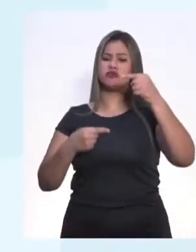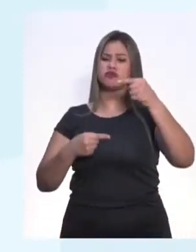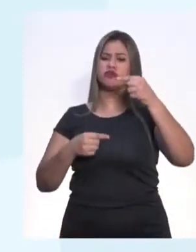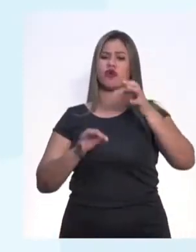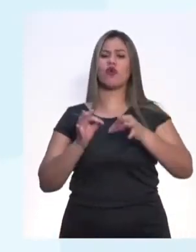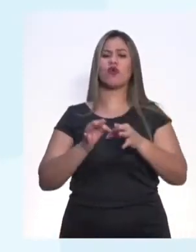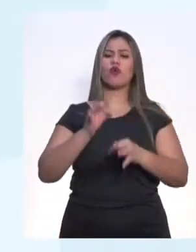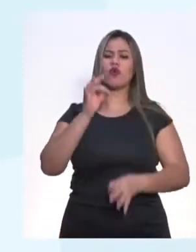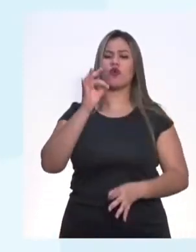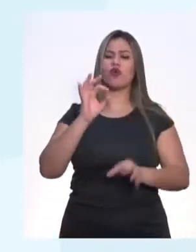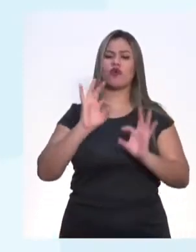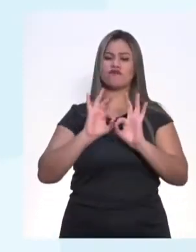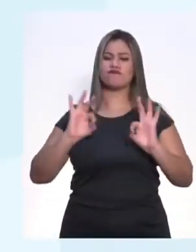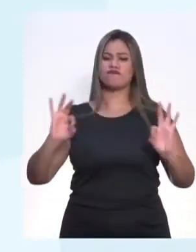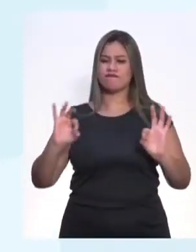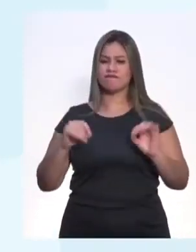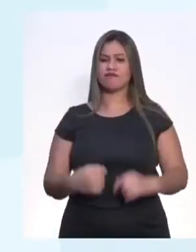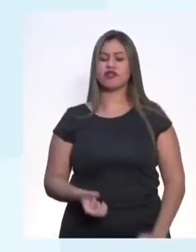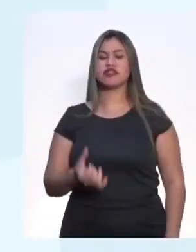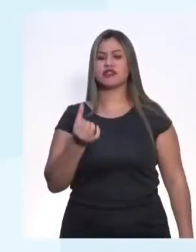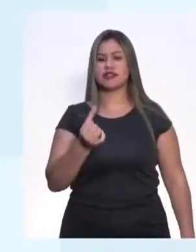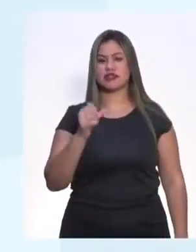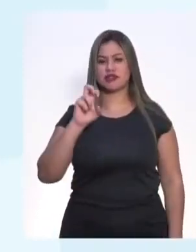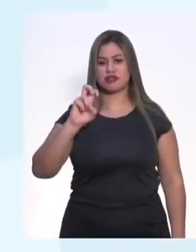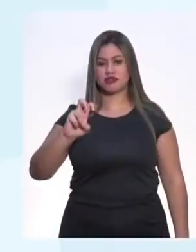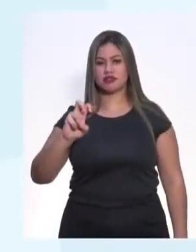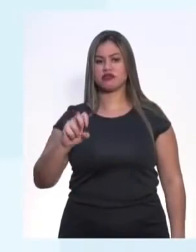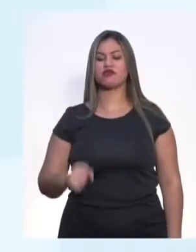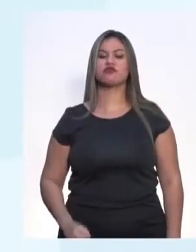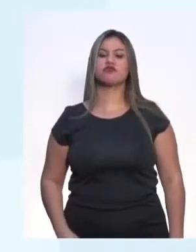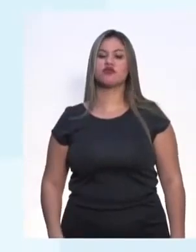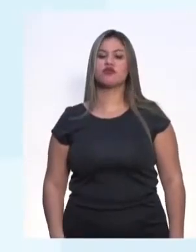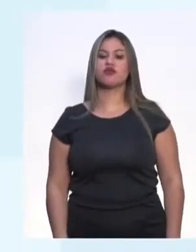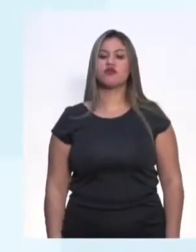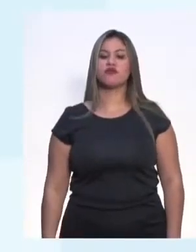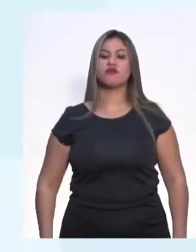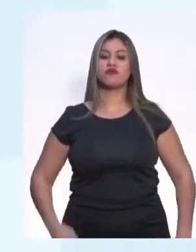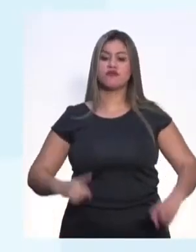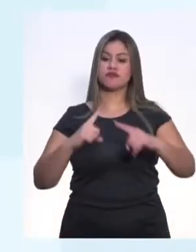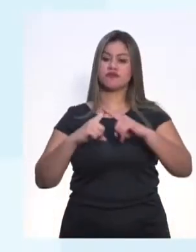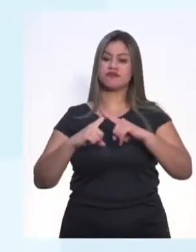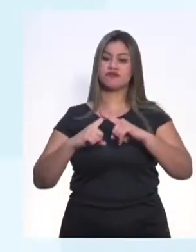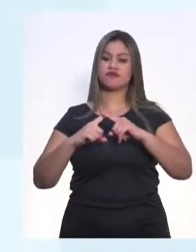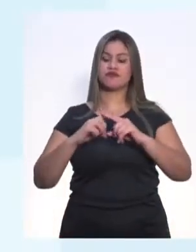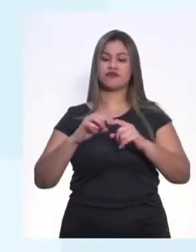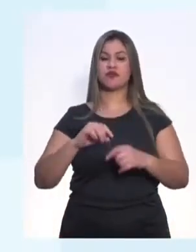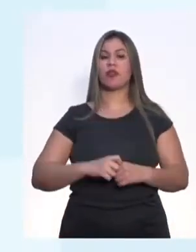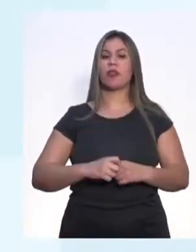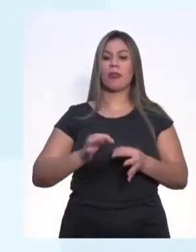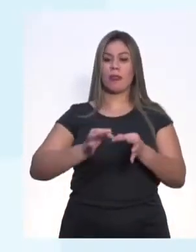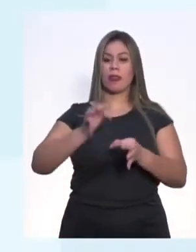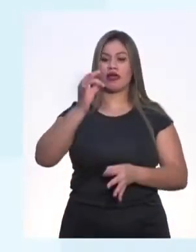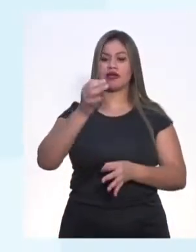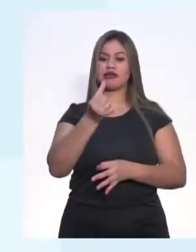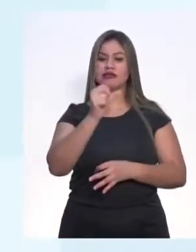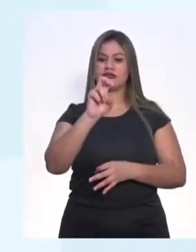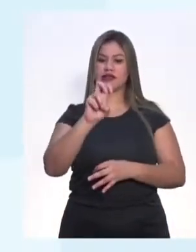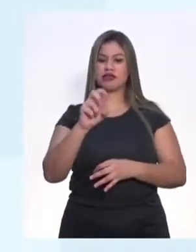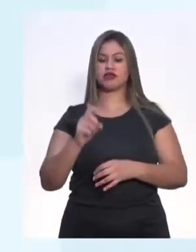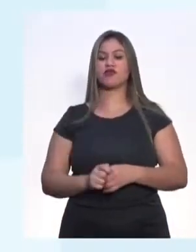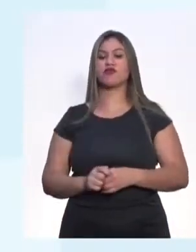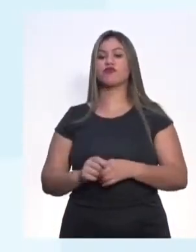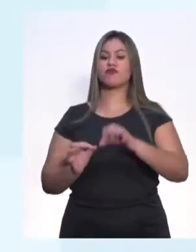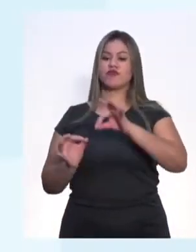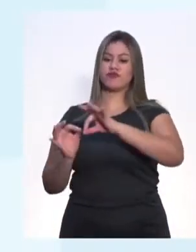Um dos lados, 65. 65. Que multiplica, qual que é o outro lado? 8, que multiplica